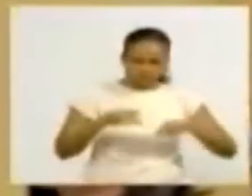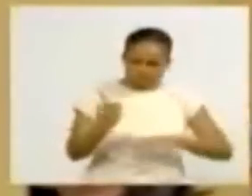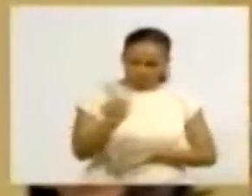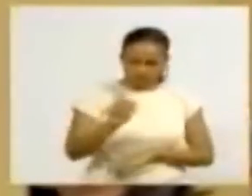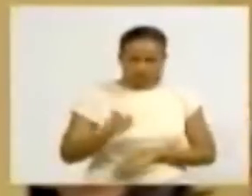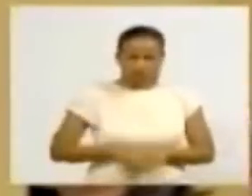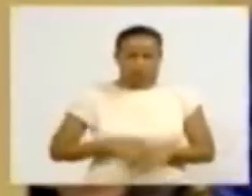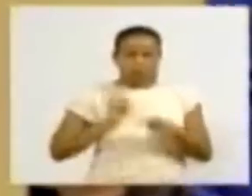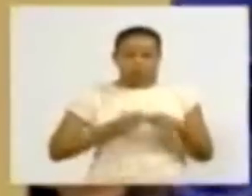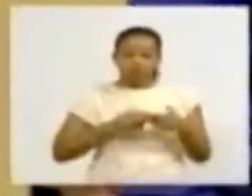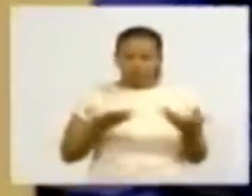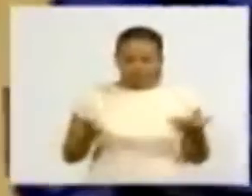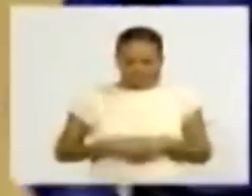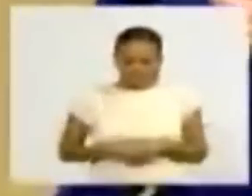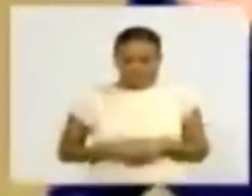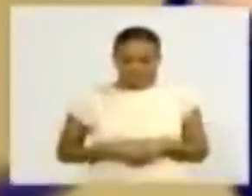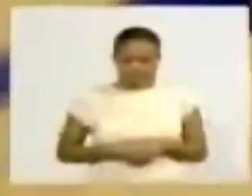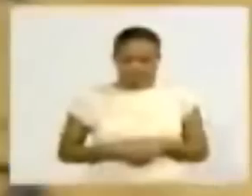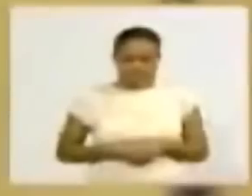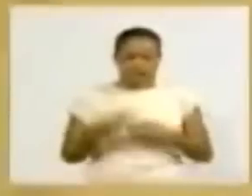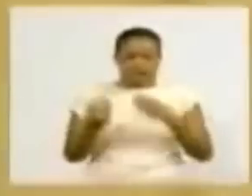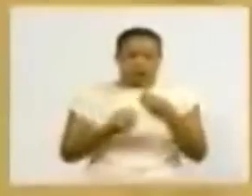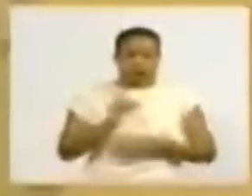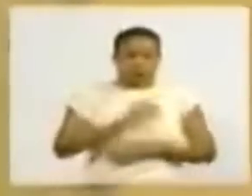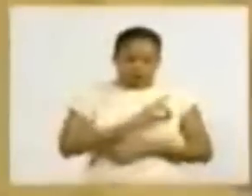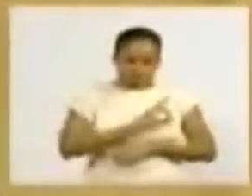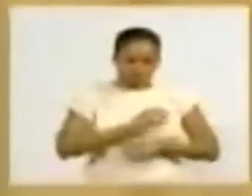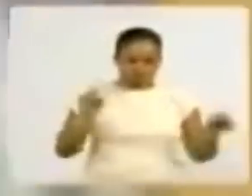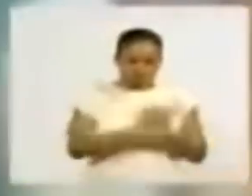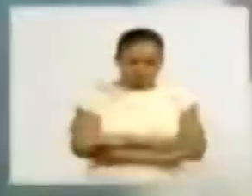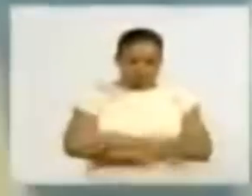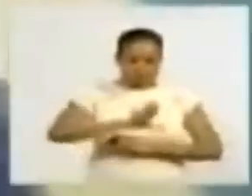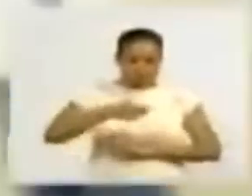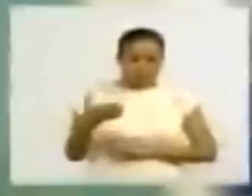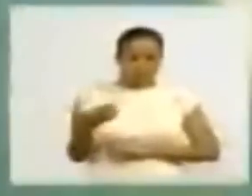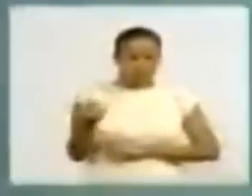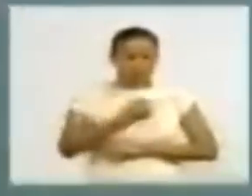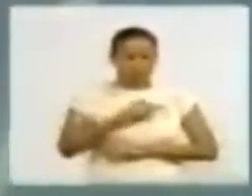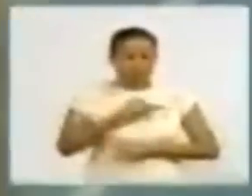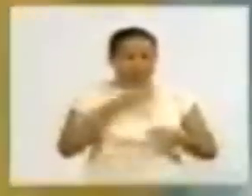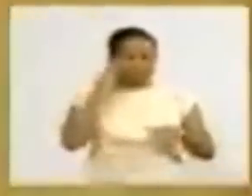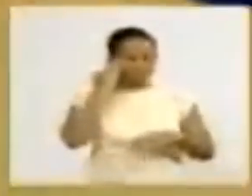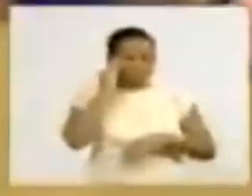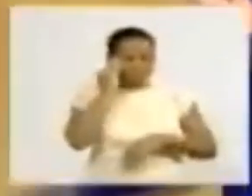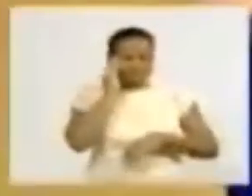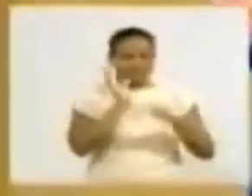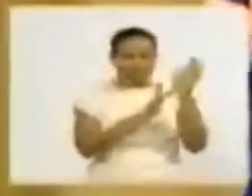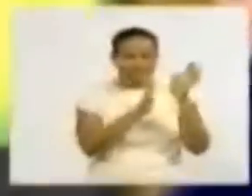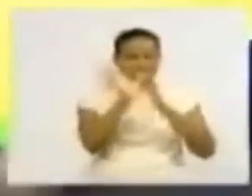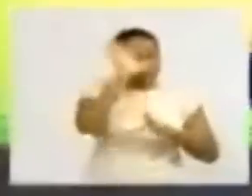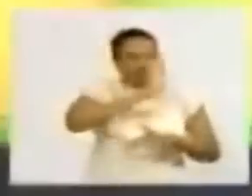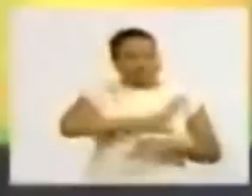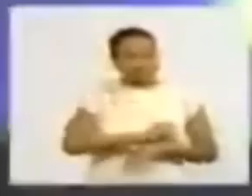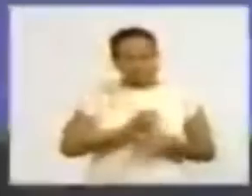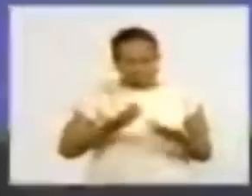E o medo de Deus termina no momento em que nós escutamos tudo isso que nós escutamos a respeito de Jesus. Se Ele amava